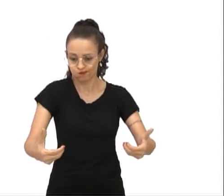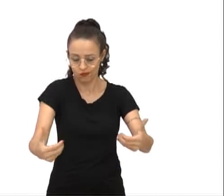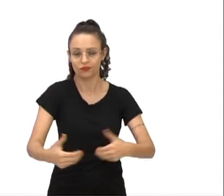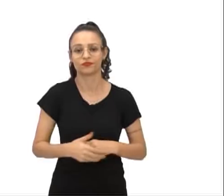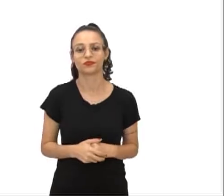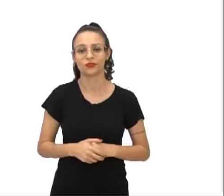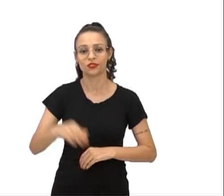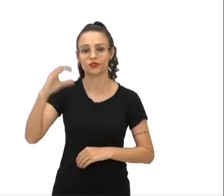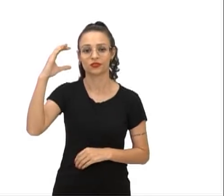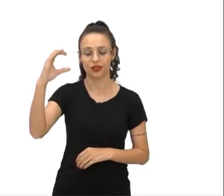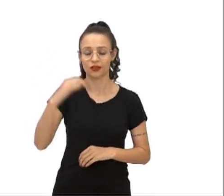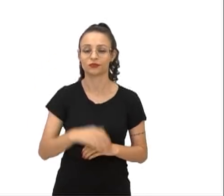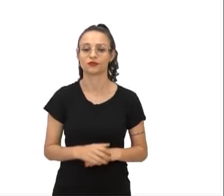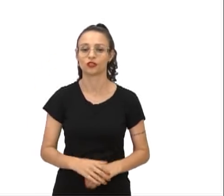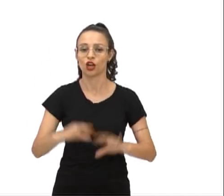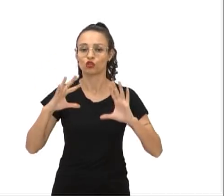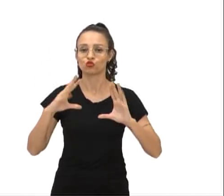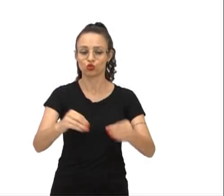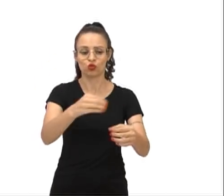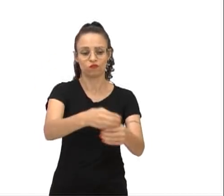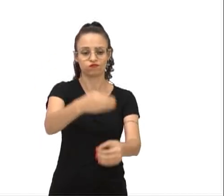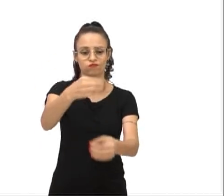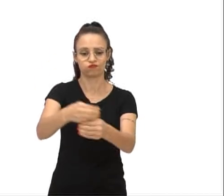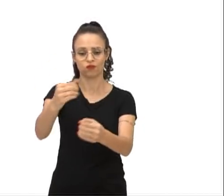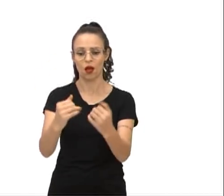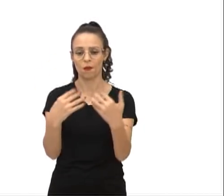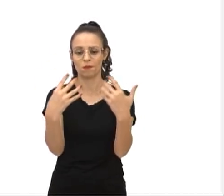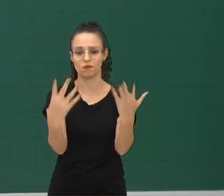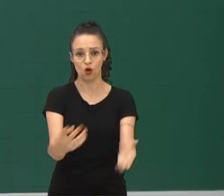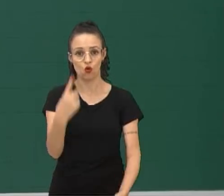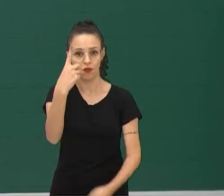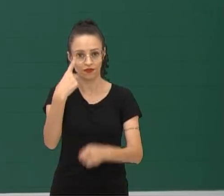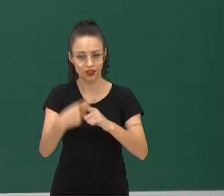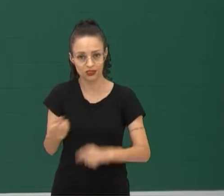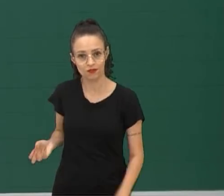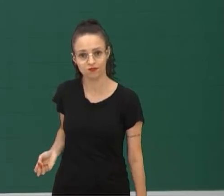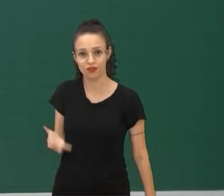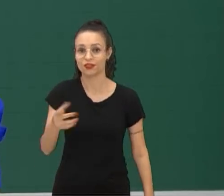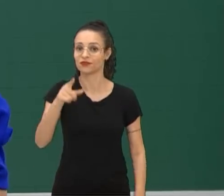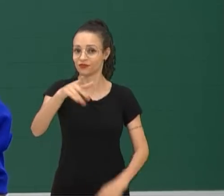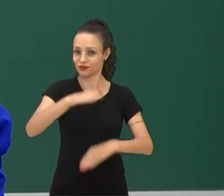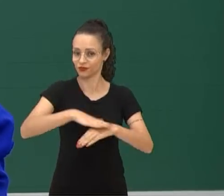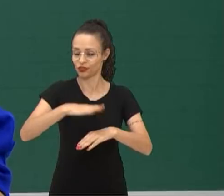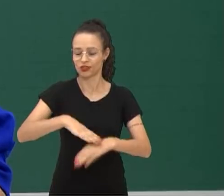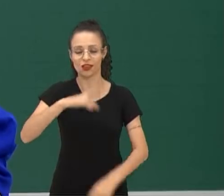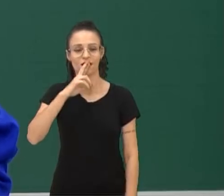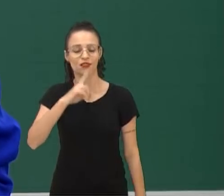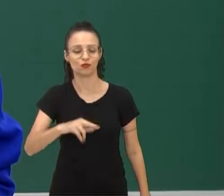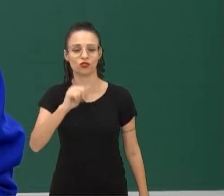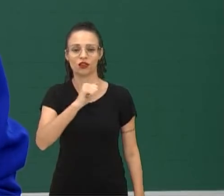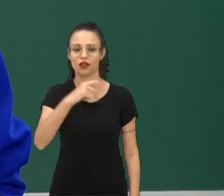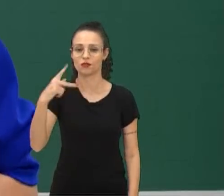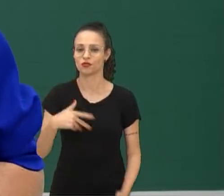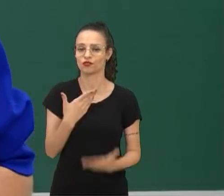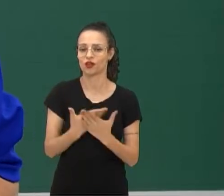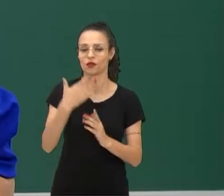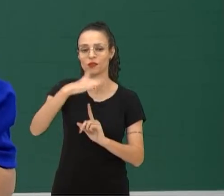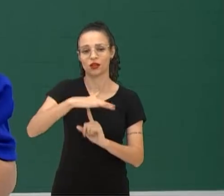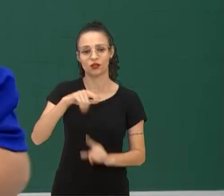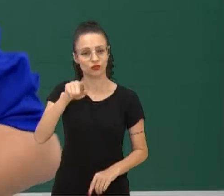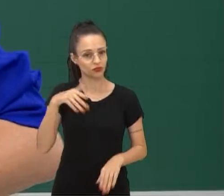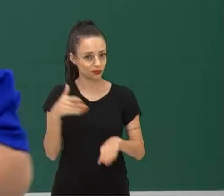Alternativa C, derrubar todos os pinos em um lançamento. Vai lá no aplicativo do Aula Paraná, responde. Se você